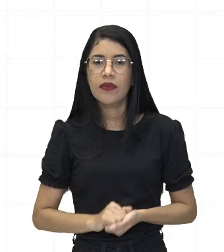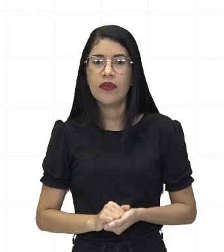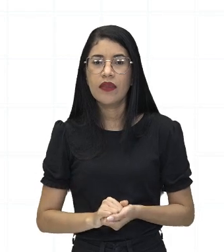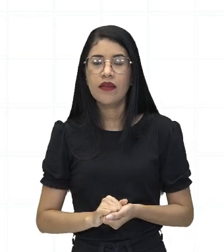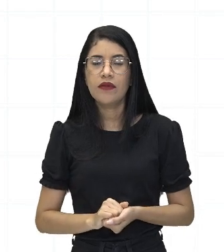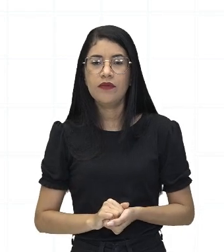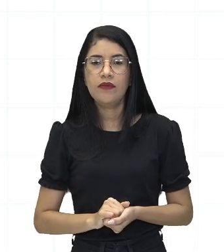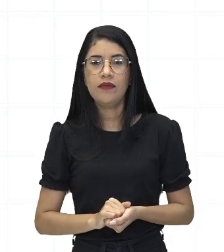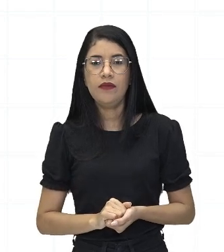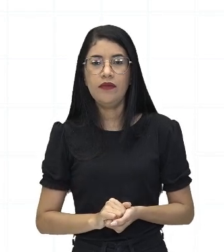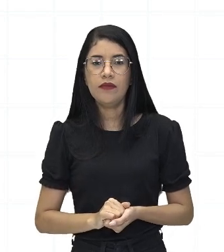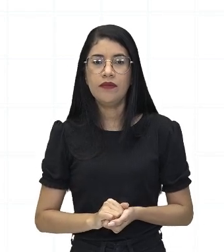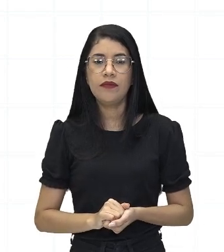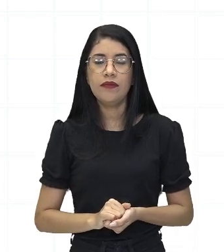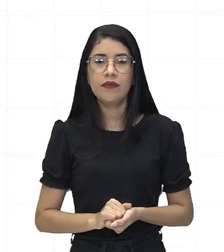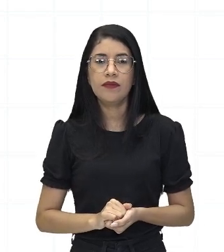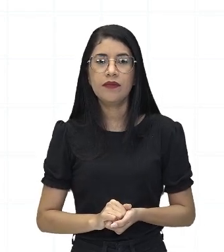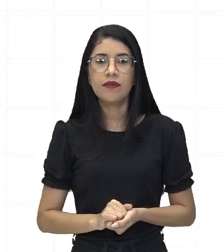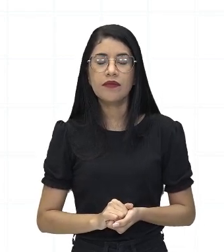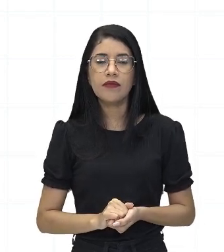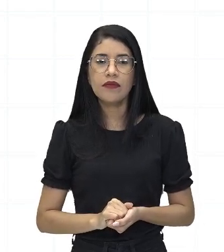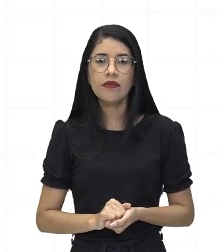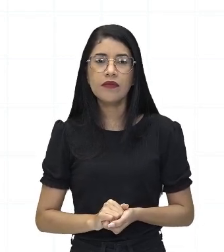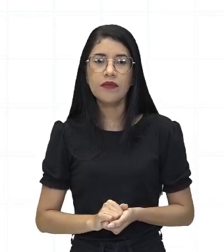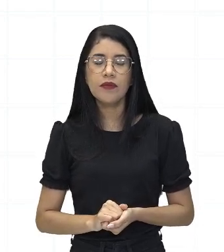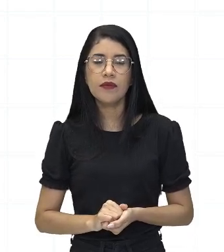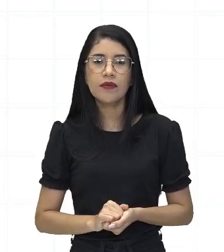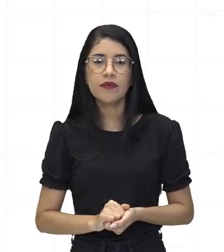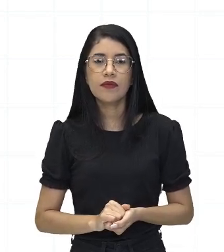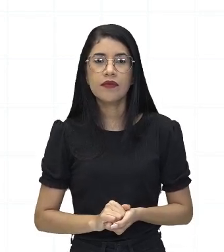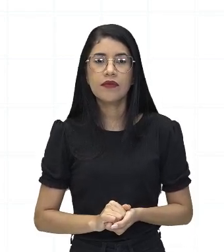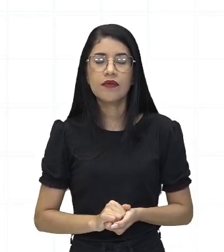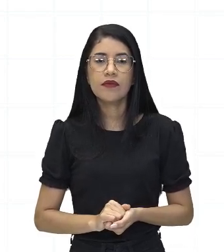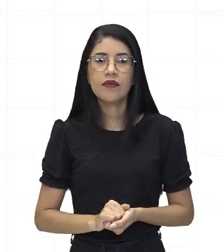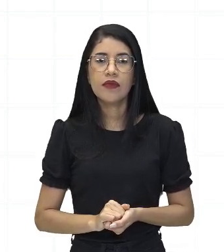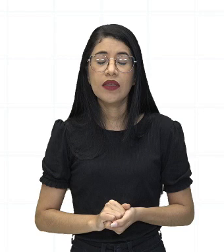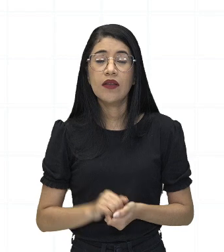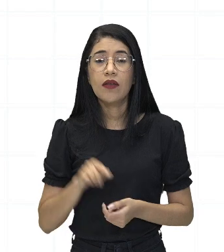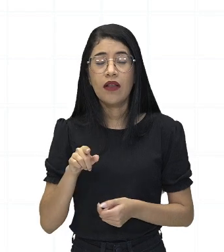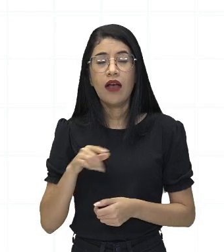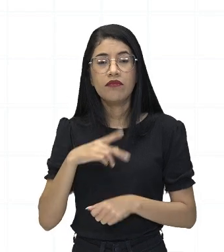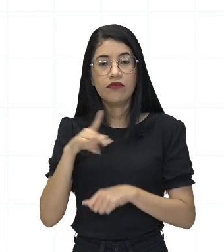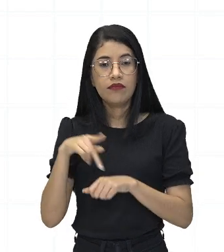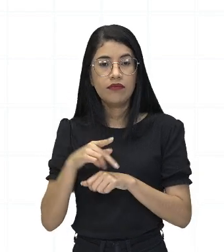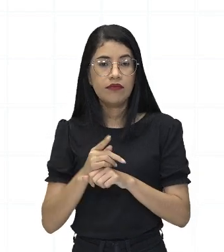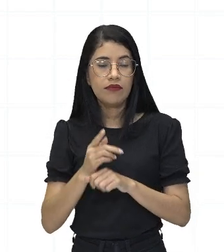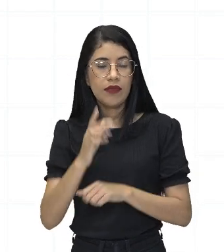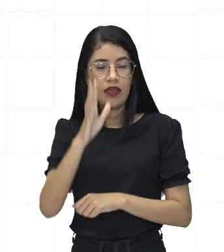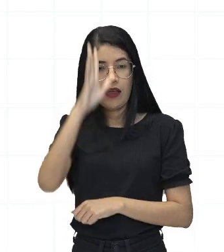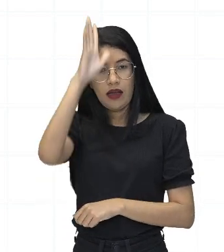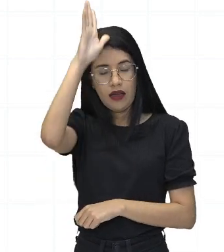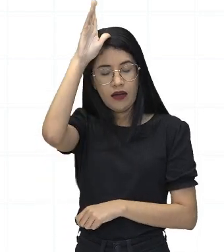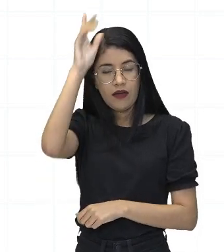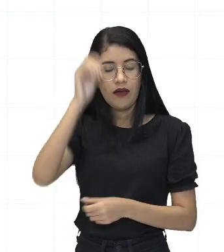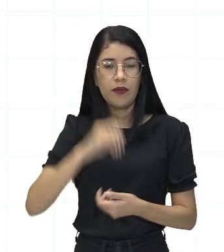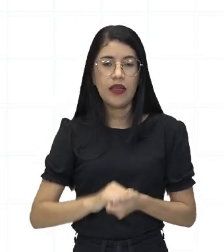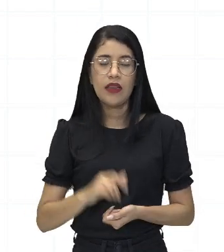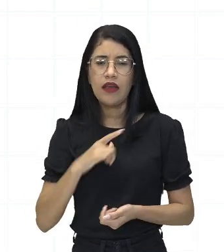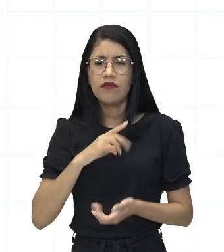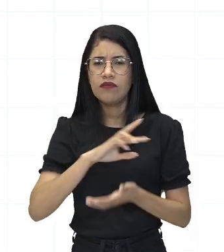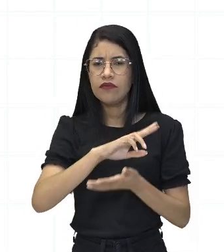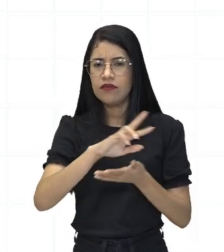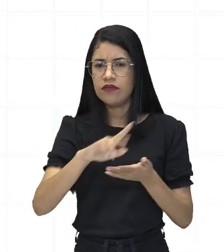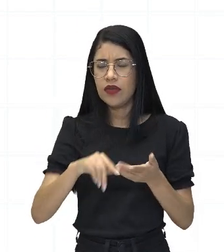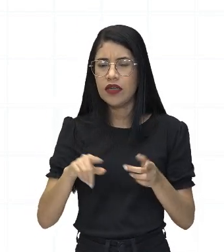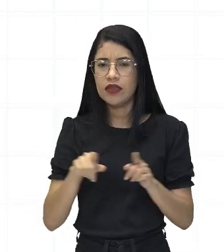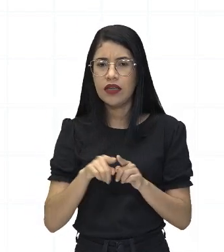Arco do Triunfo, dos Arcos do Triunfo. Então, dentro de Roma, existem vários, não só, mas na França também